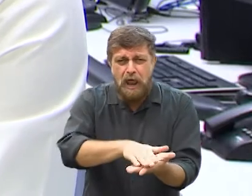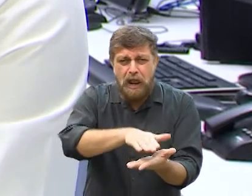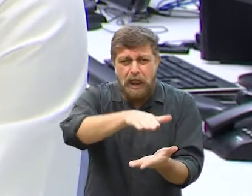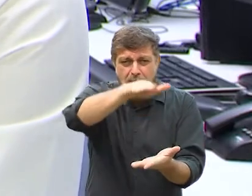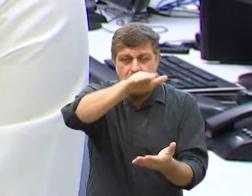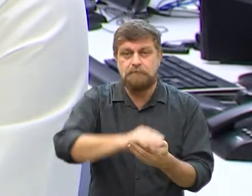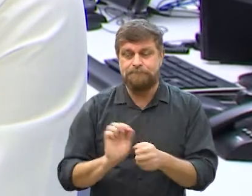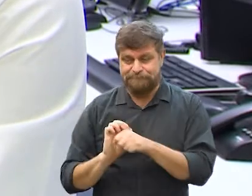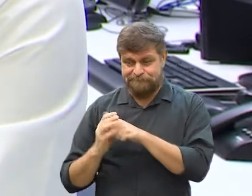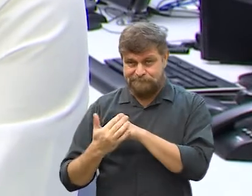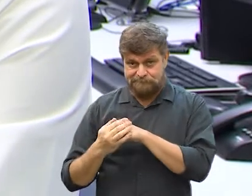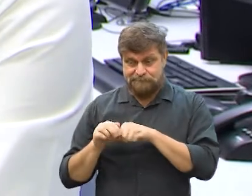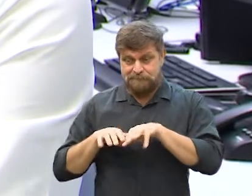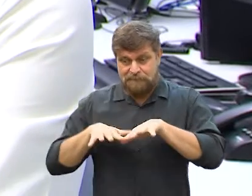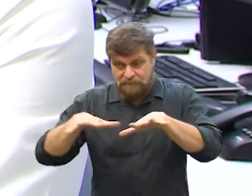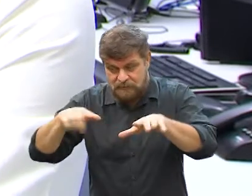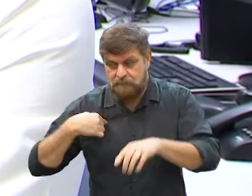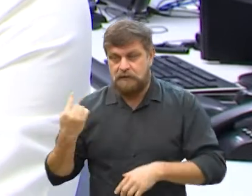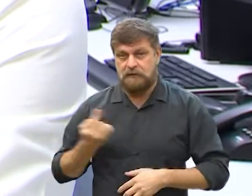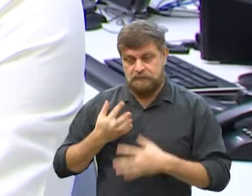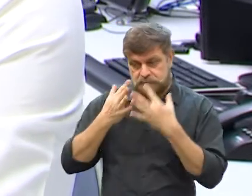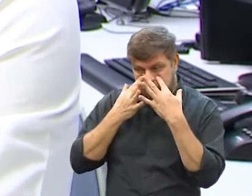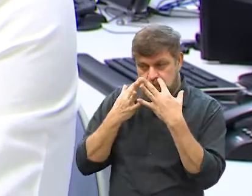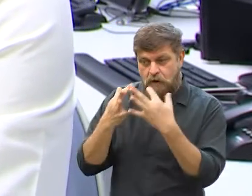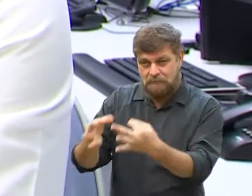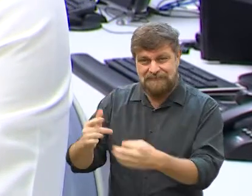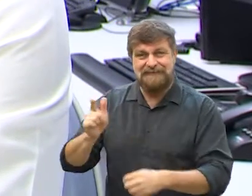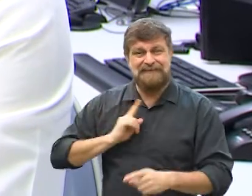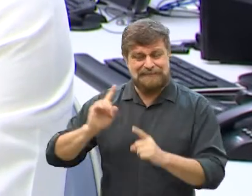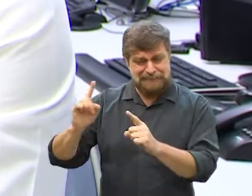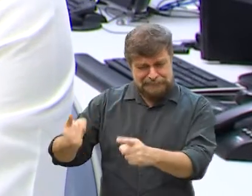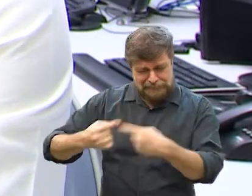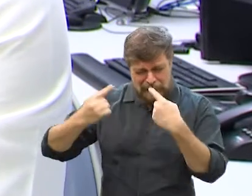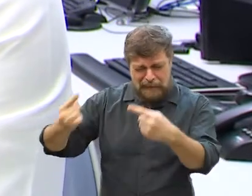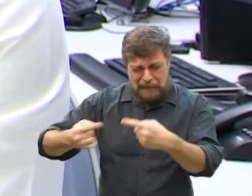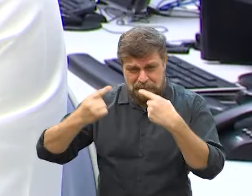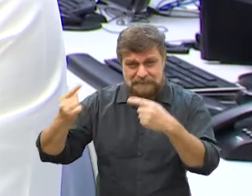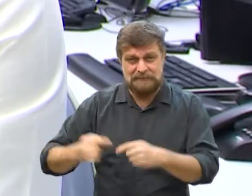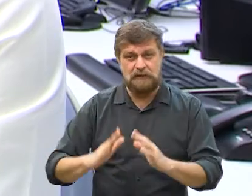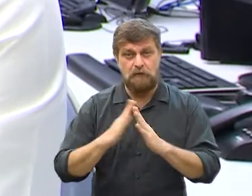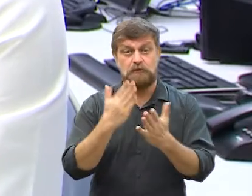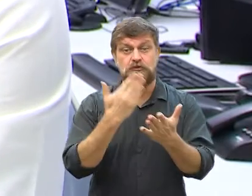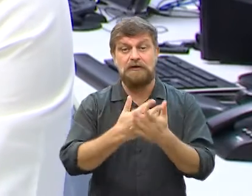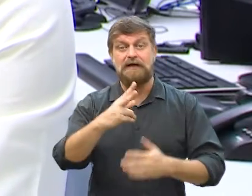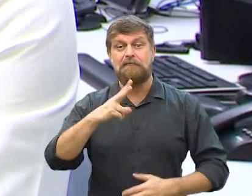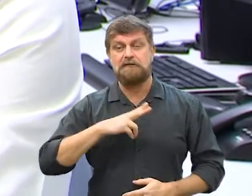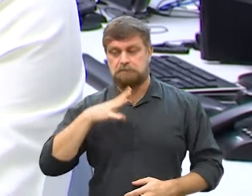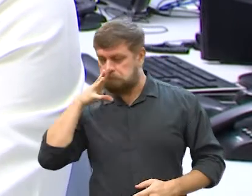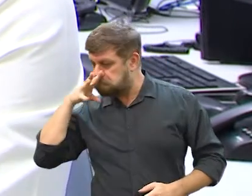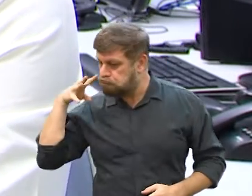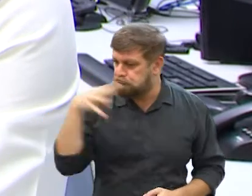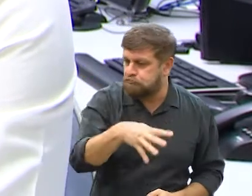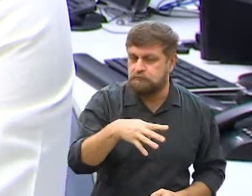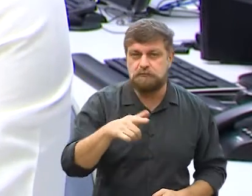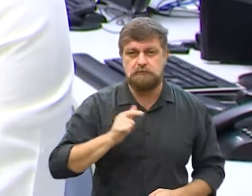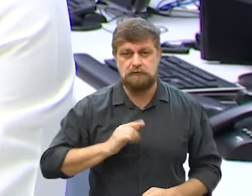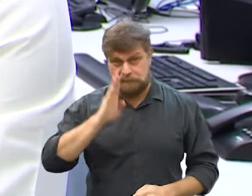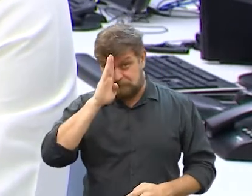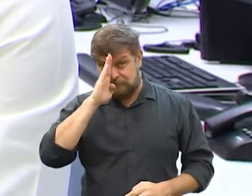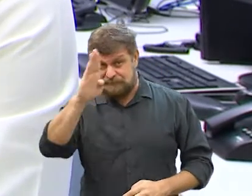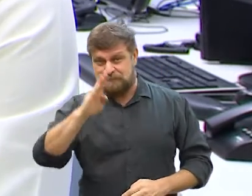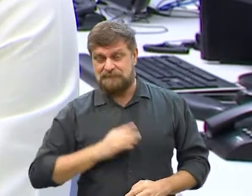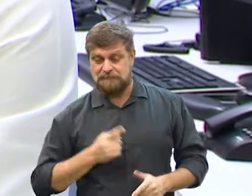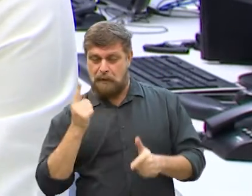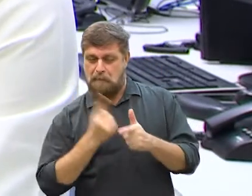Desde o início da pandemia, a gente tem observado um aumento nas reclamações das escolas particulares. As principais queixas